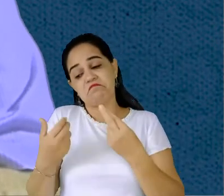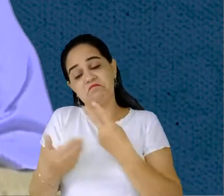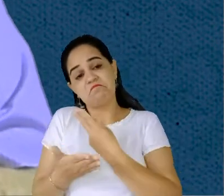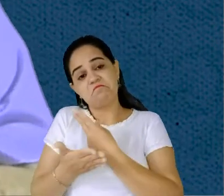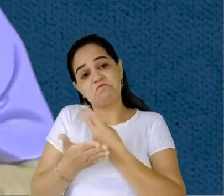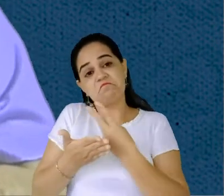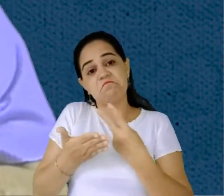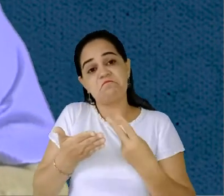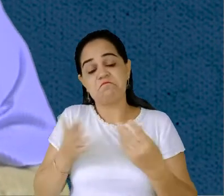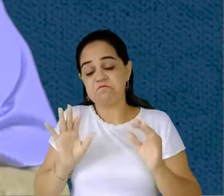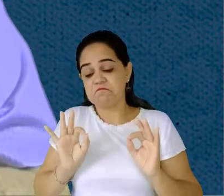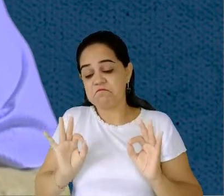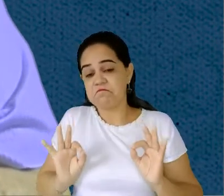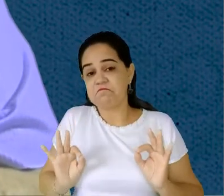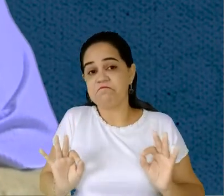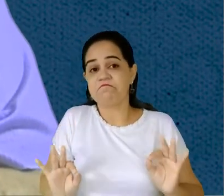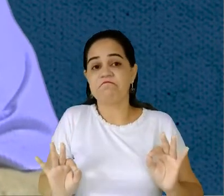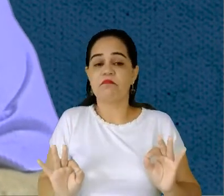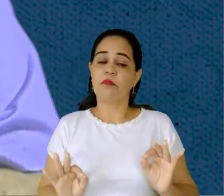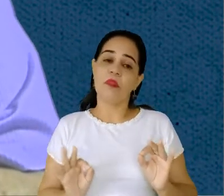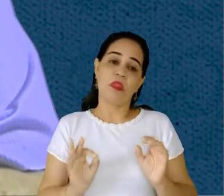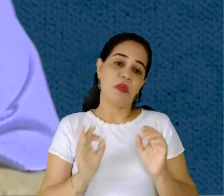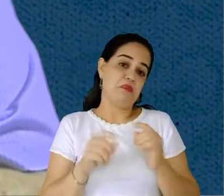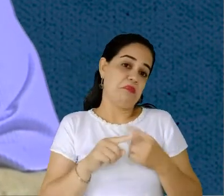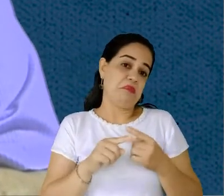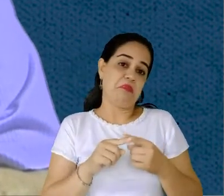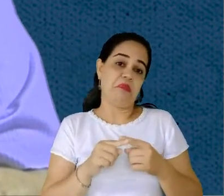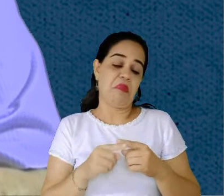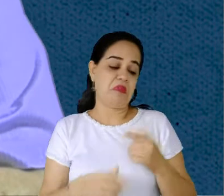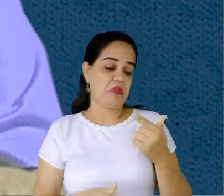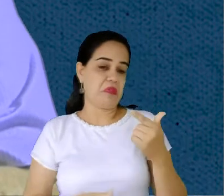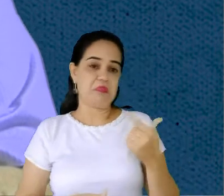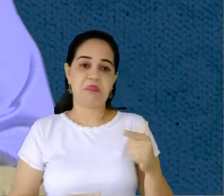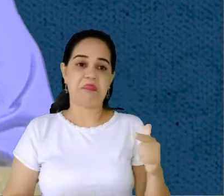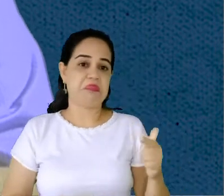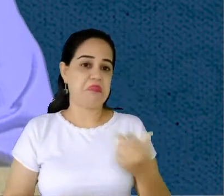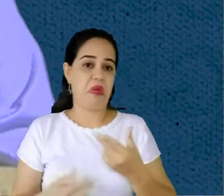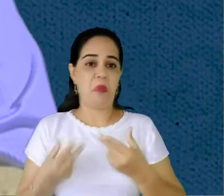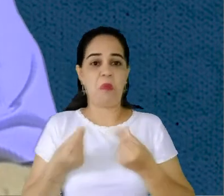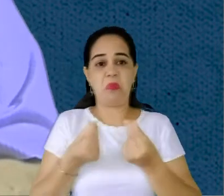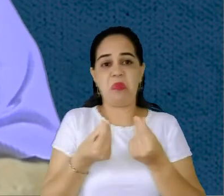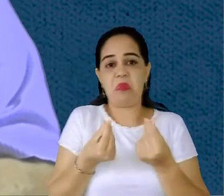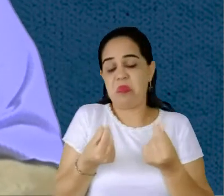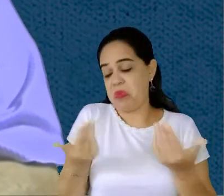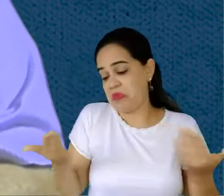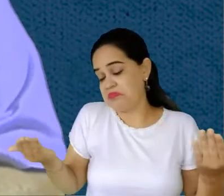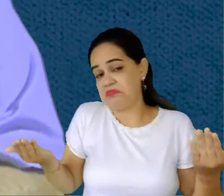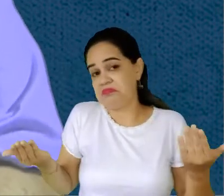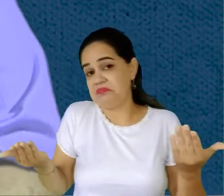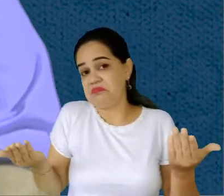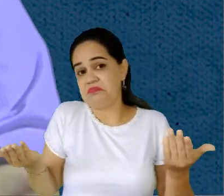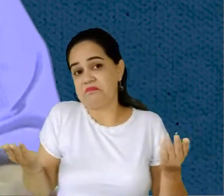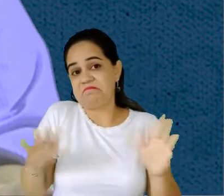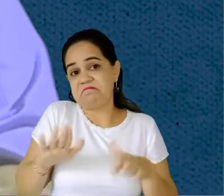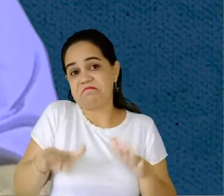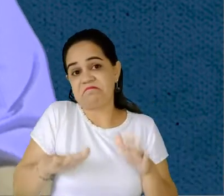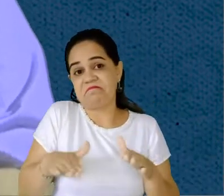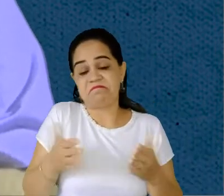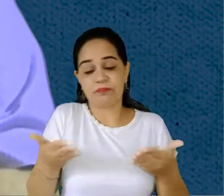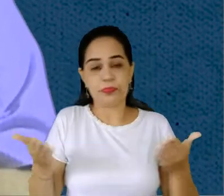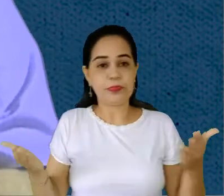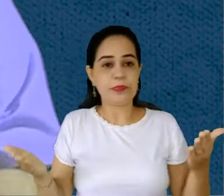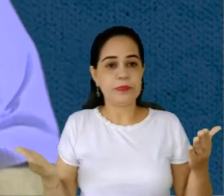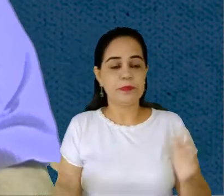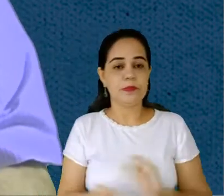Pode ser que as respostas sejam várias e até pode ser que alguém não tenha feito isso porque não tinha dinheiro. Tudo é possível,